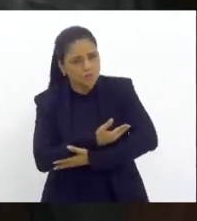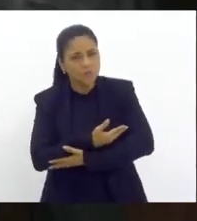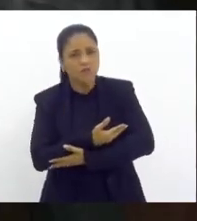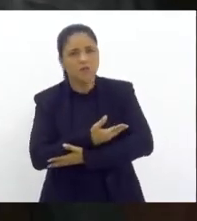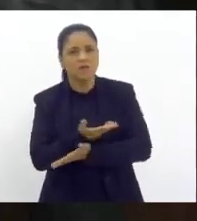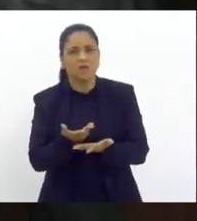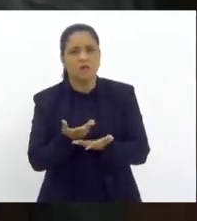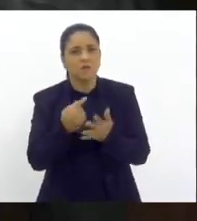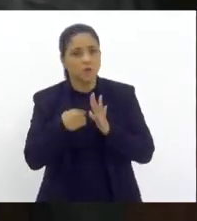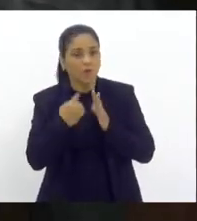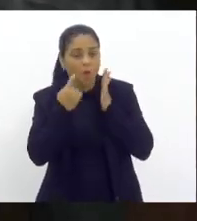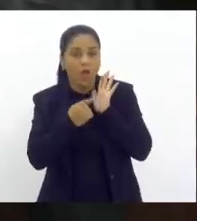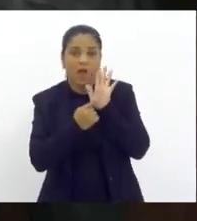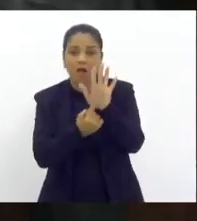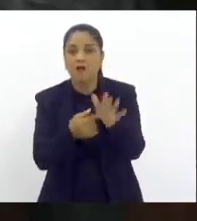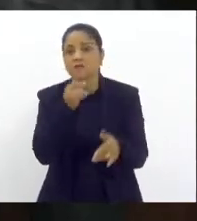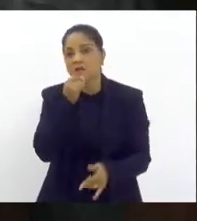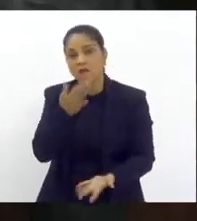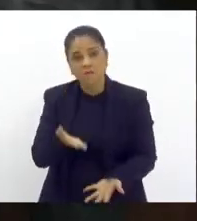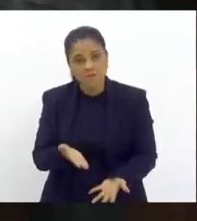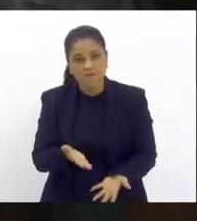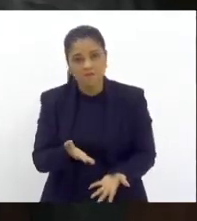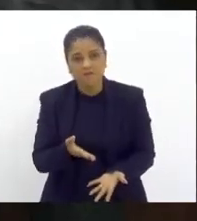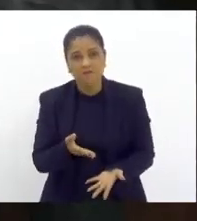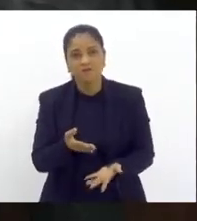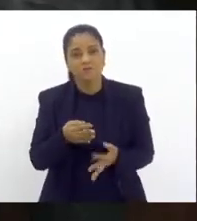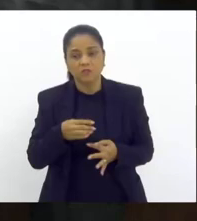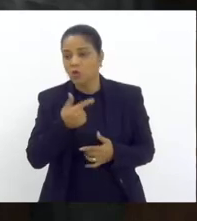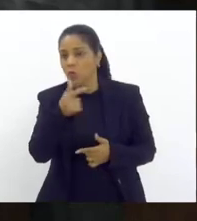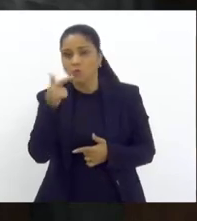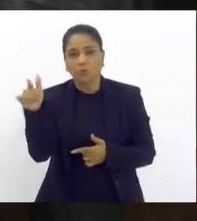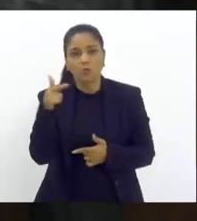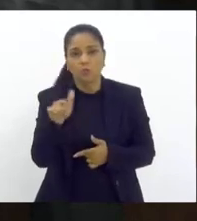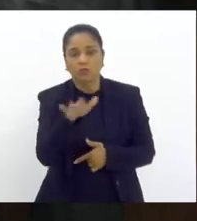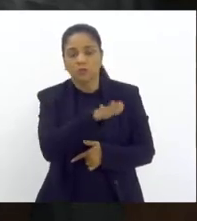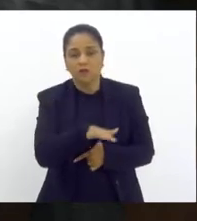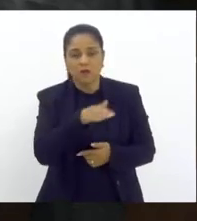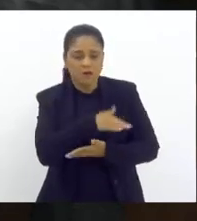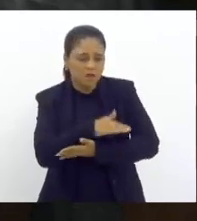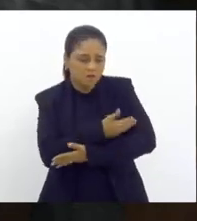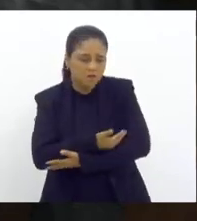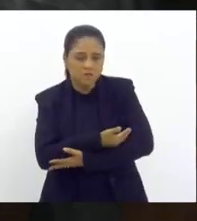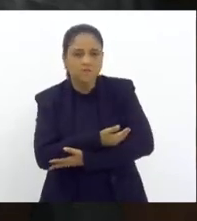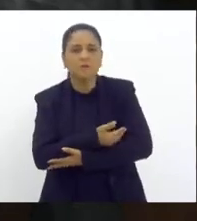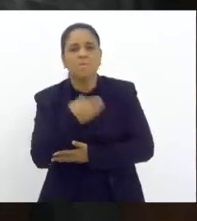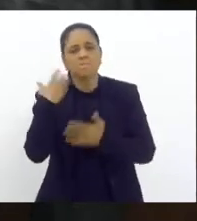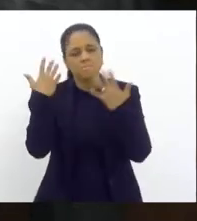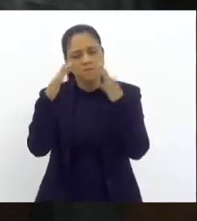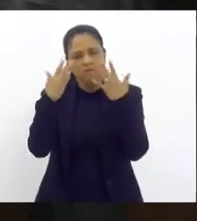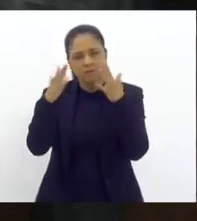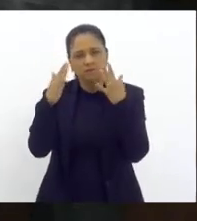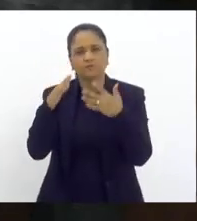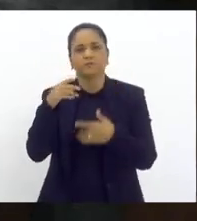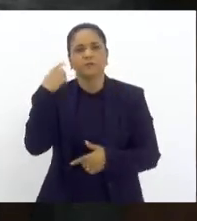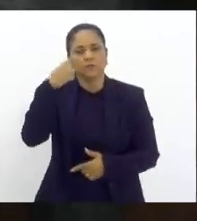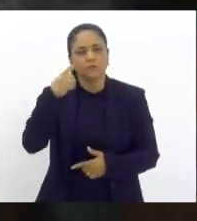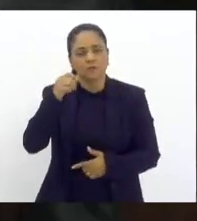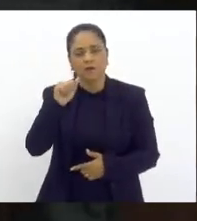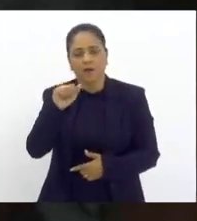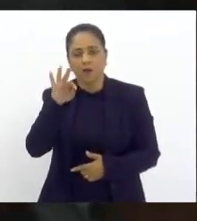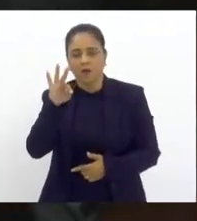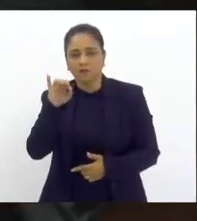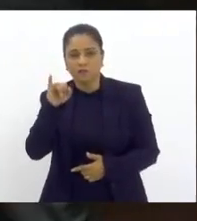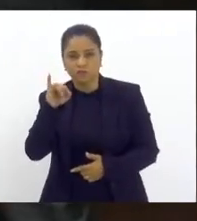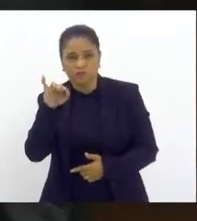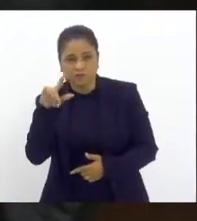criança preta. Imagine de todas as outras crianças. Então, parabenizar o deputado Átila Nunes pela excelente proposta e